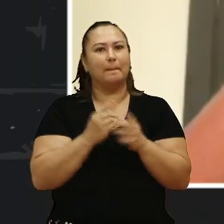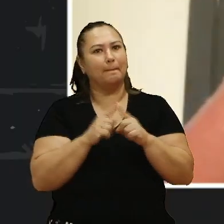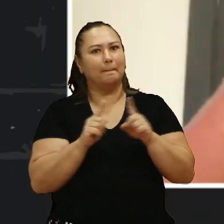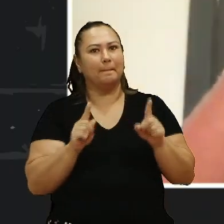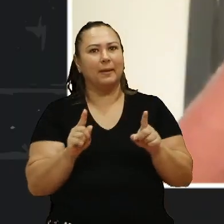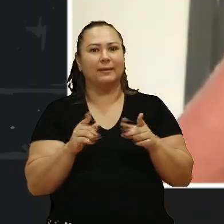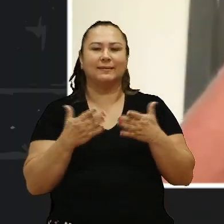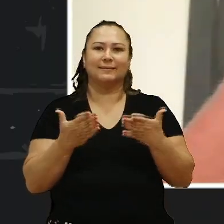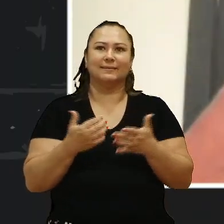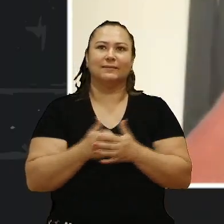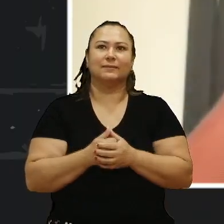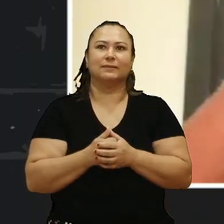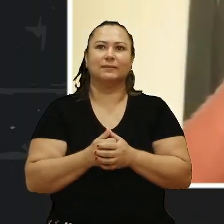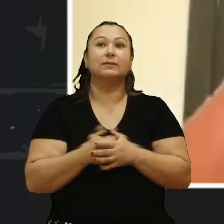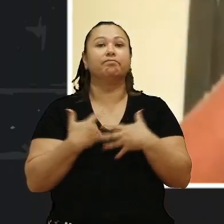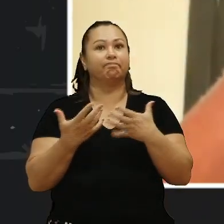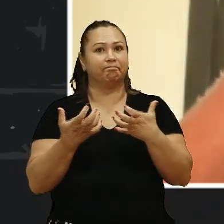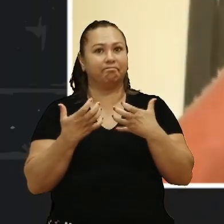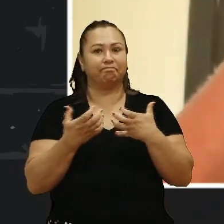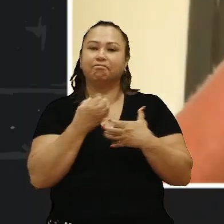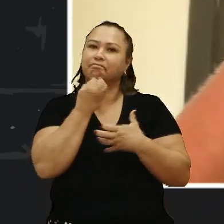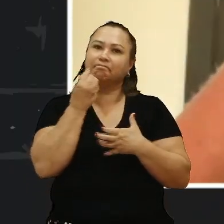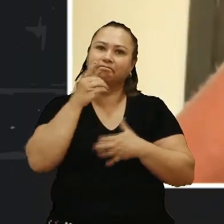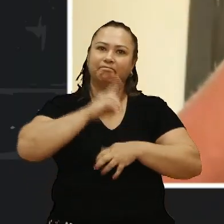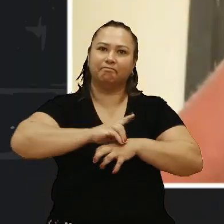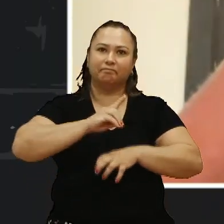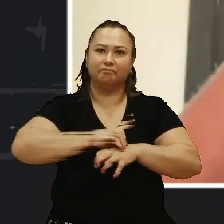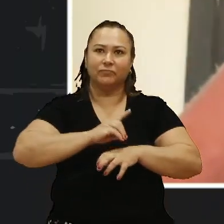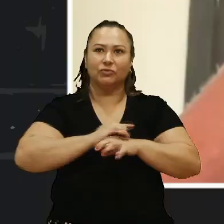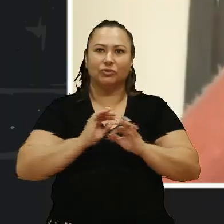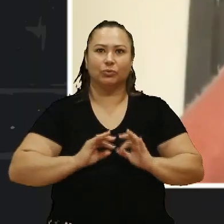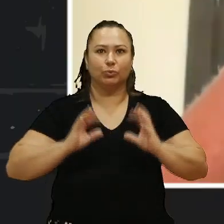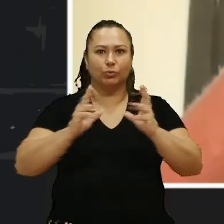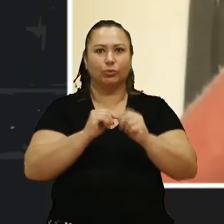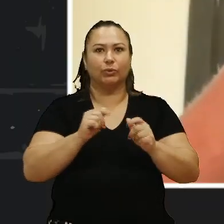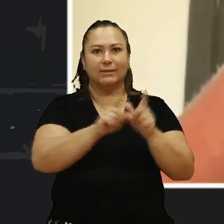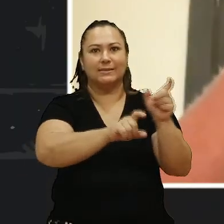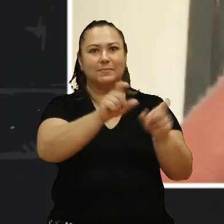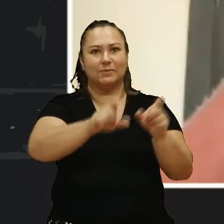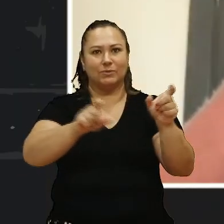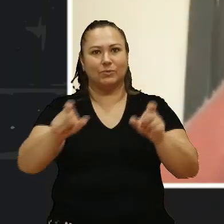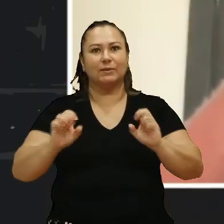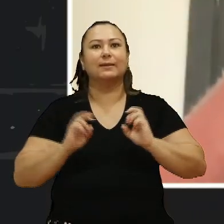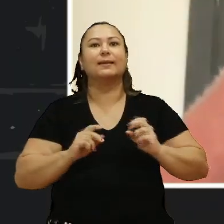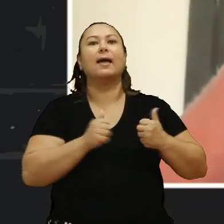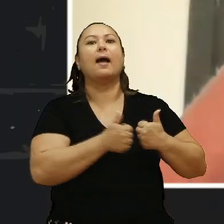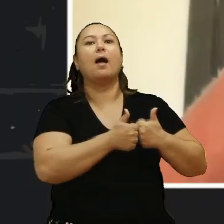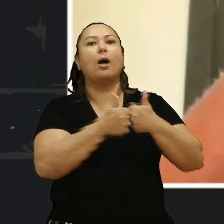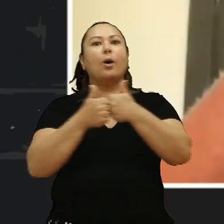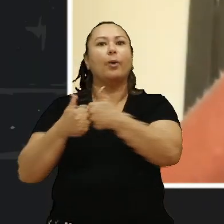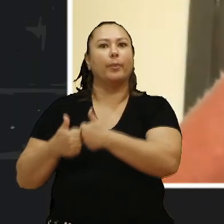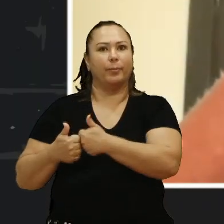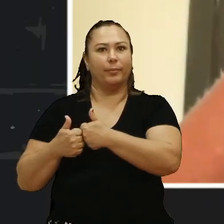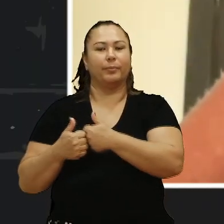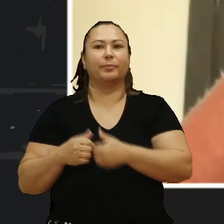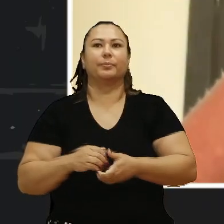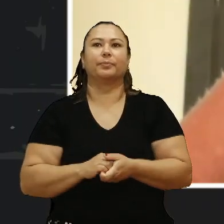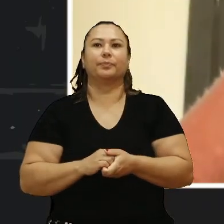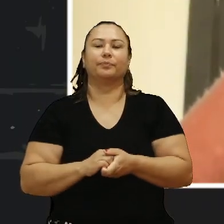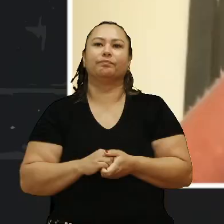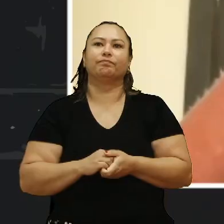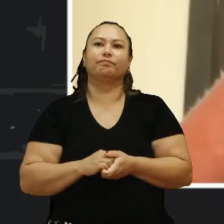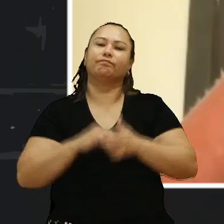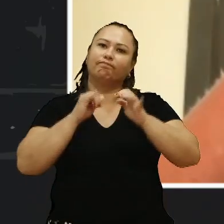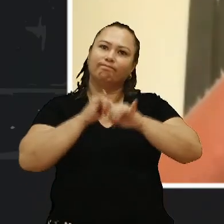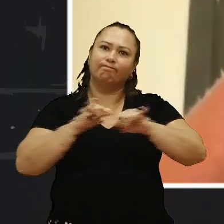Mas, enfim, eu quero dar bom dia, então, a todas as pessoas, quem está nos acompanhando.